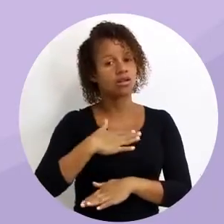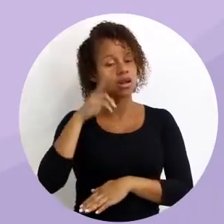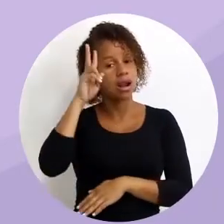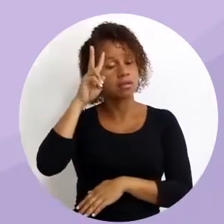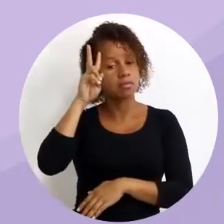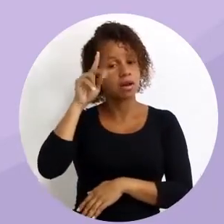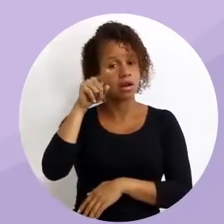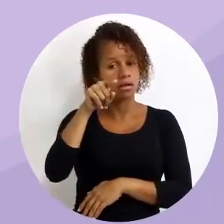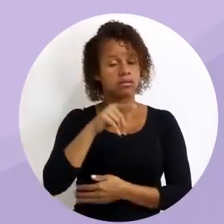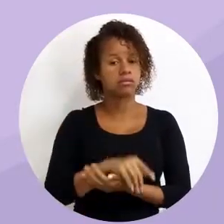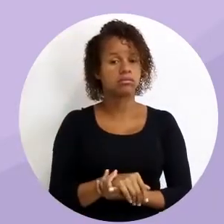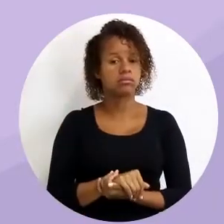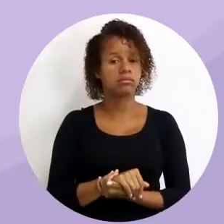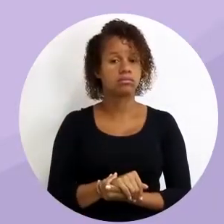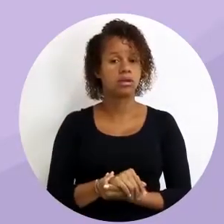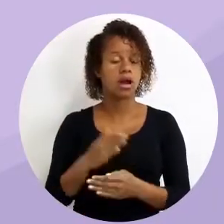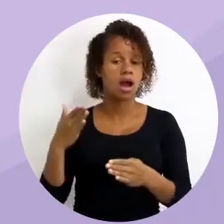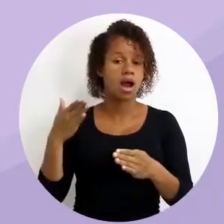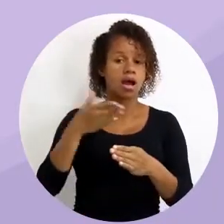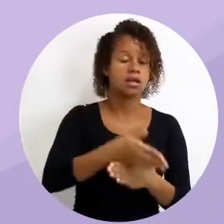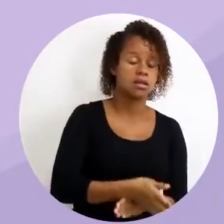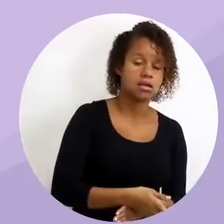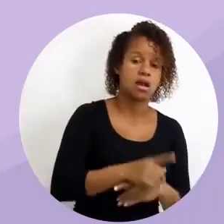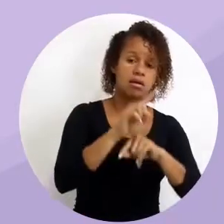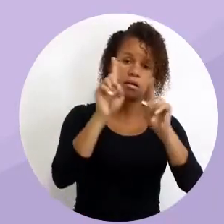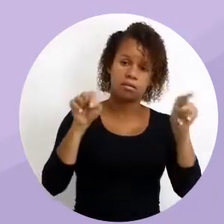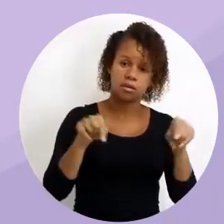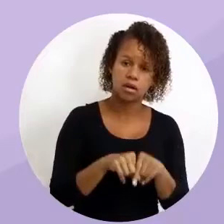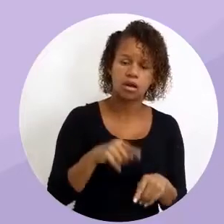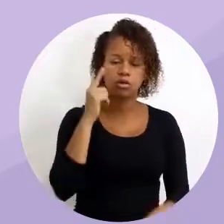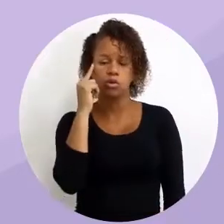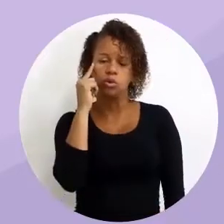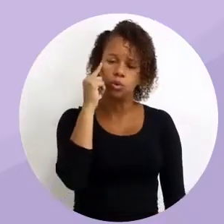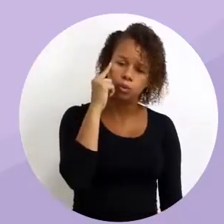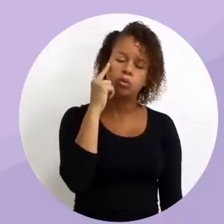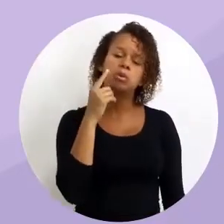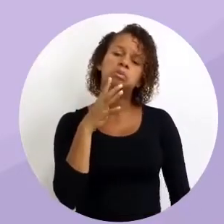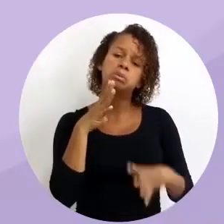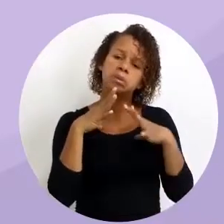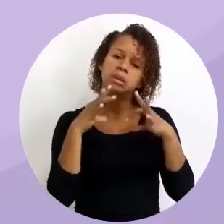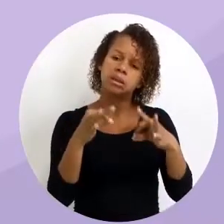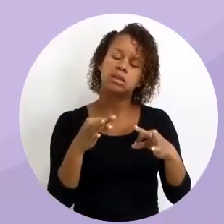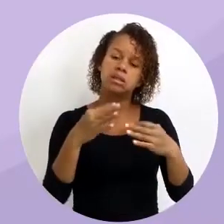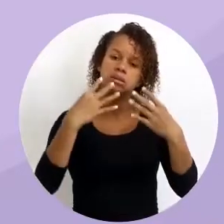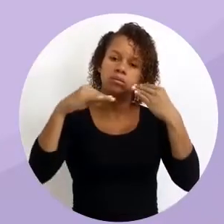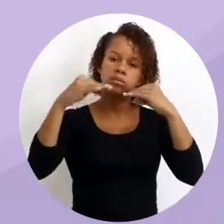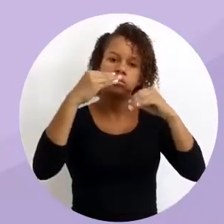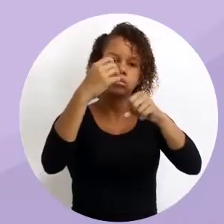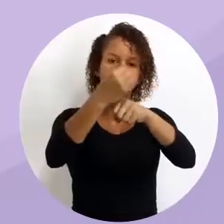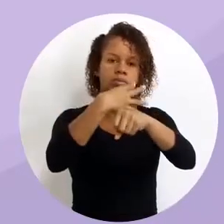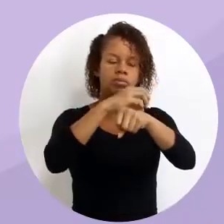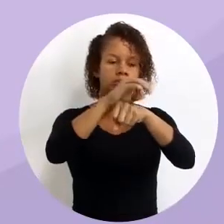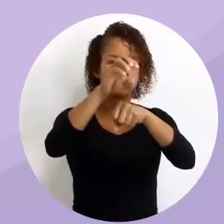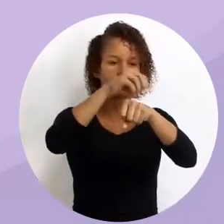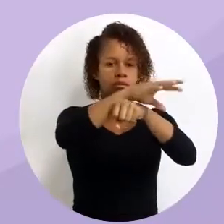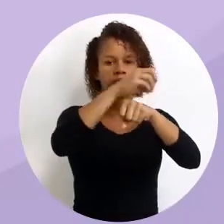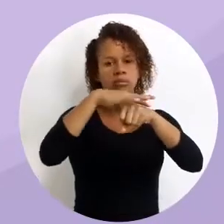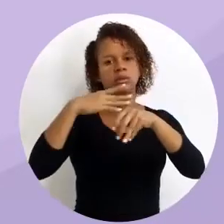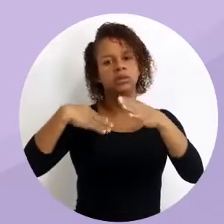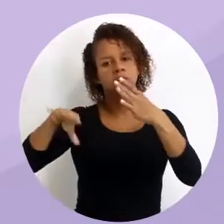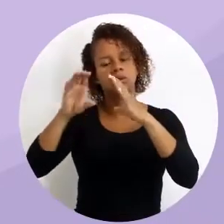e gostaria de lembrá-los para acessar o ambiente, tirar as suas dúvidas. Eu tenho certeza que compartilhar